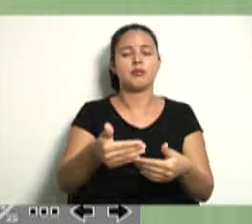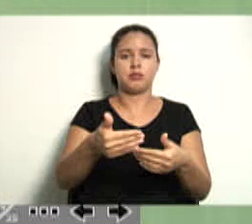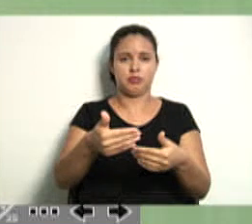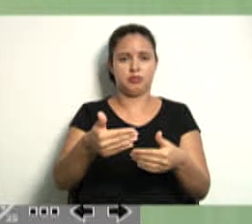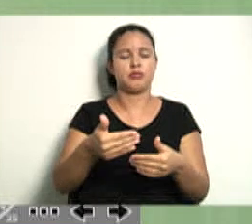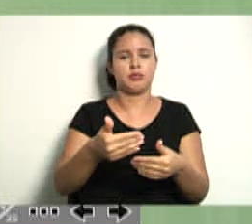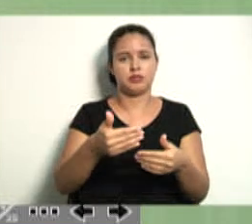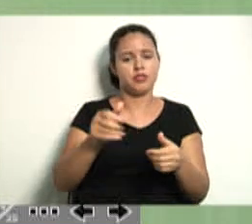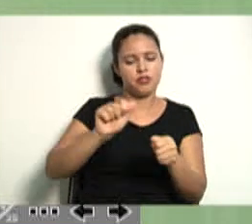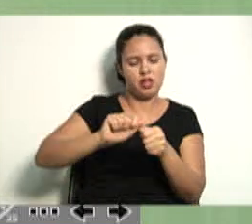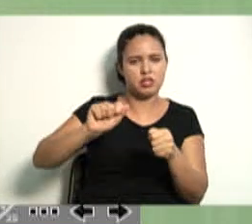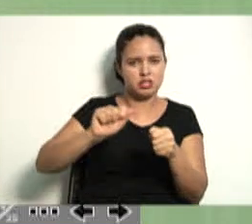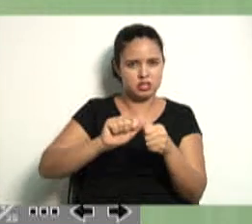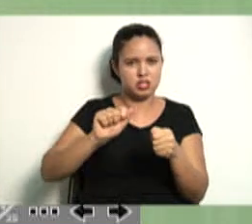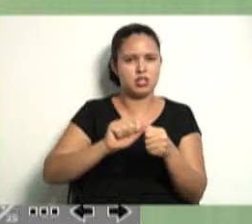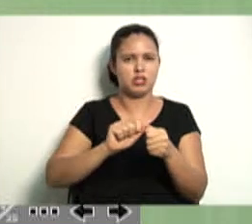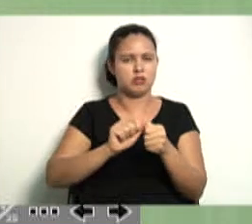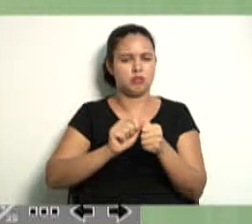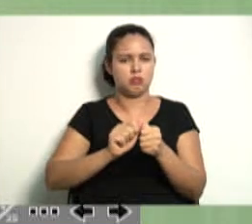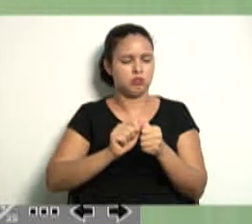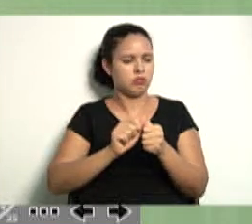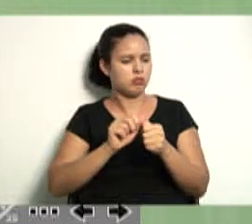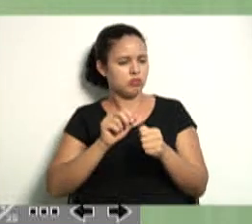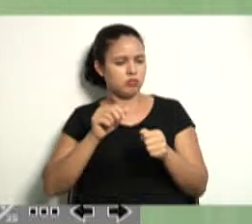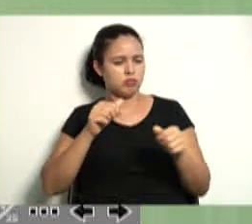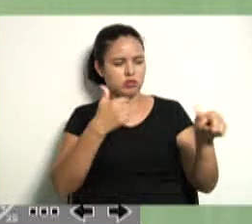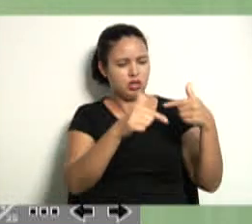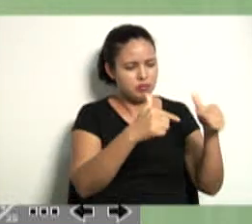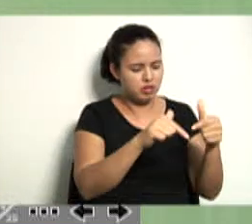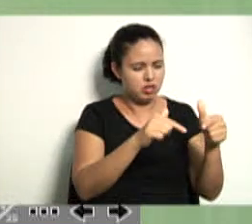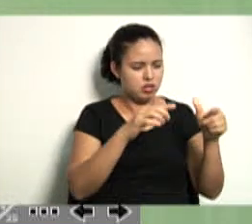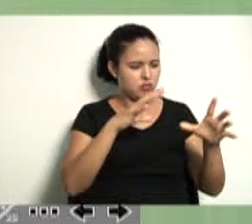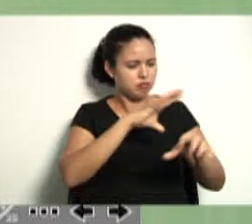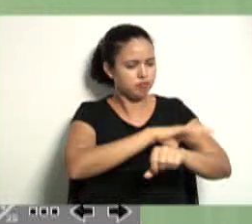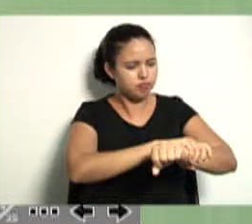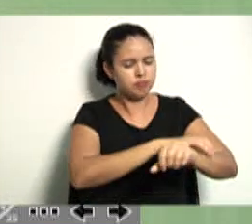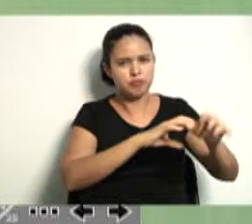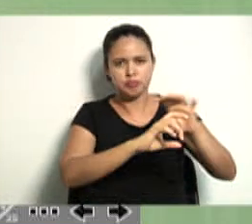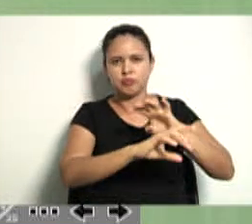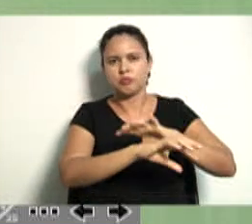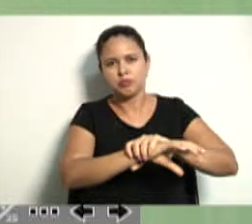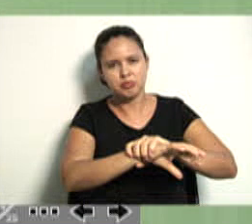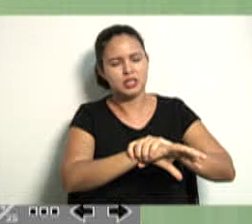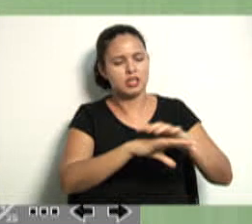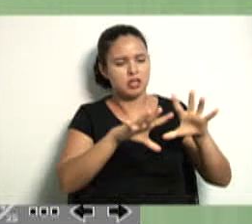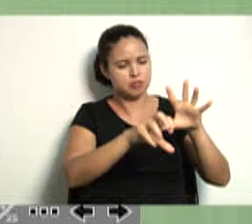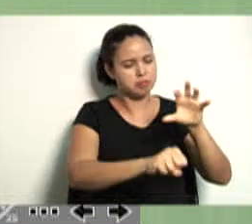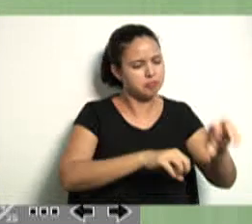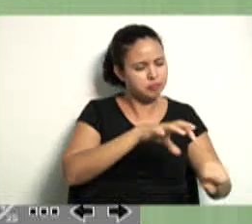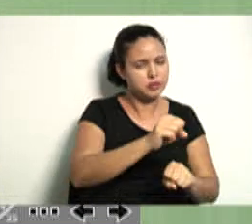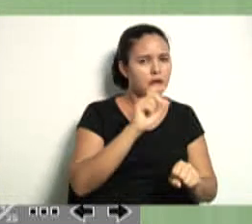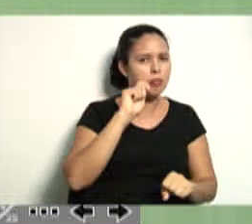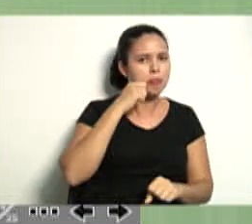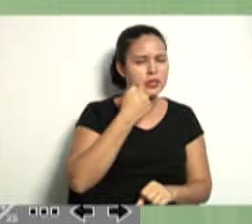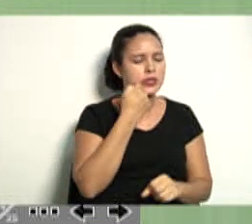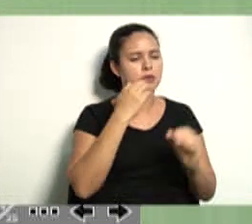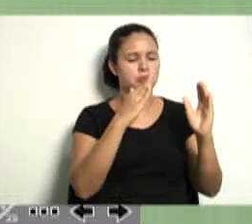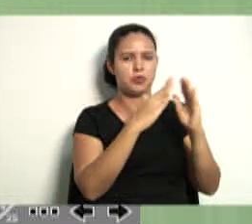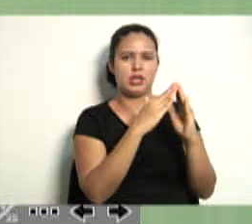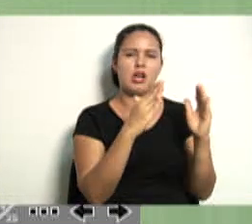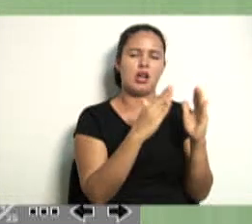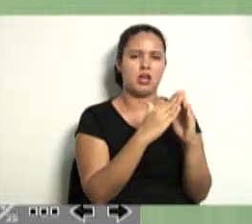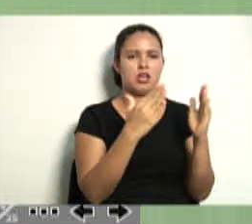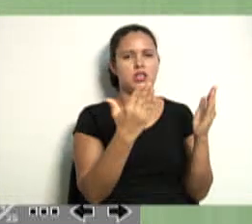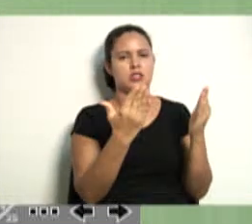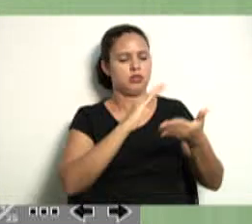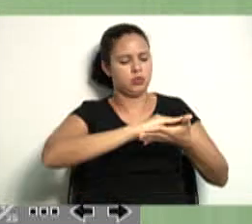alguma coisa física que eu posso tocar, como, por exemplo, o pão, como, por exemplo, uma casa, como, por exemplo,